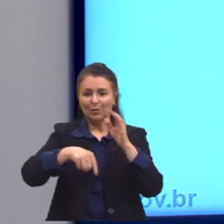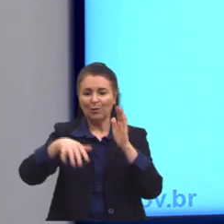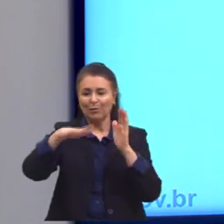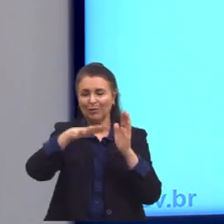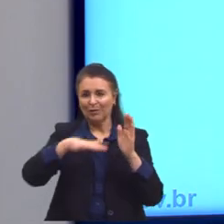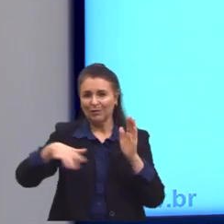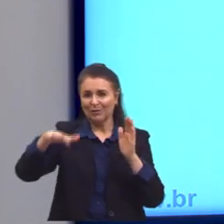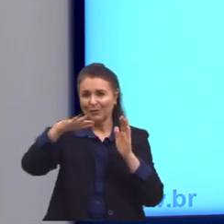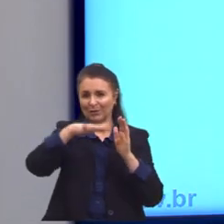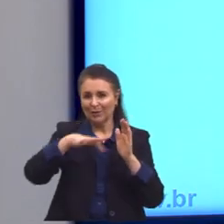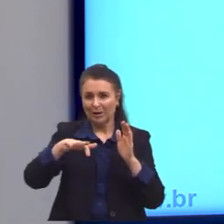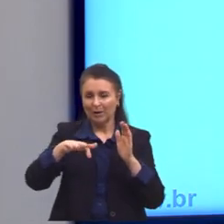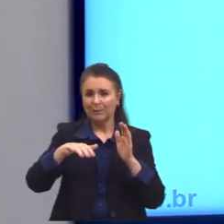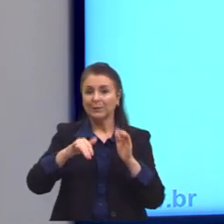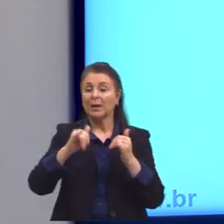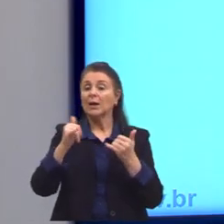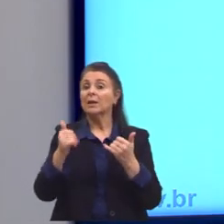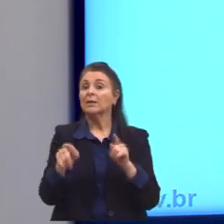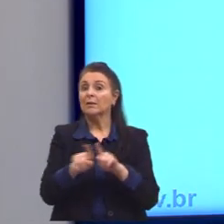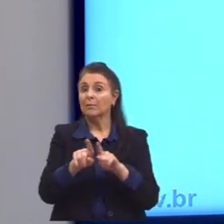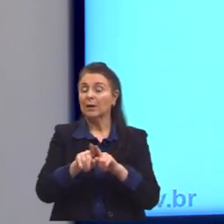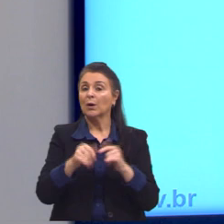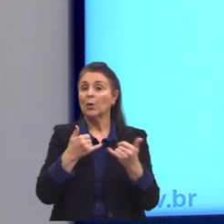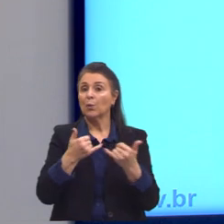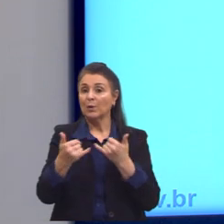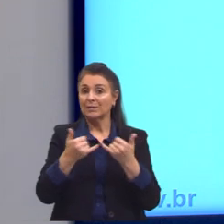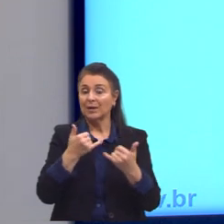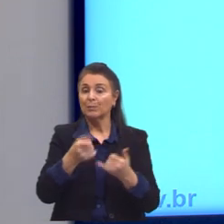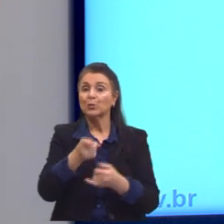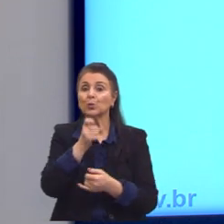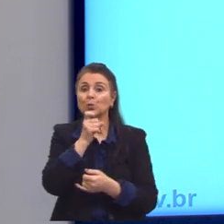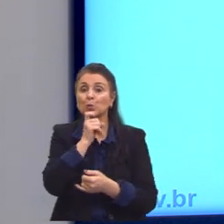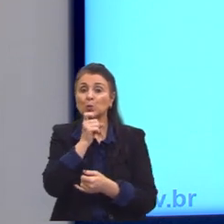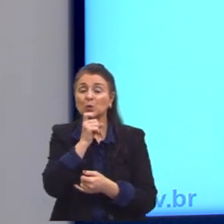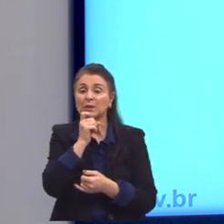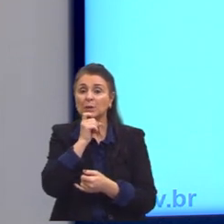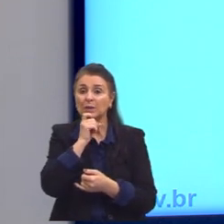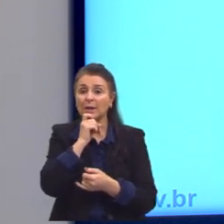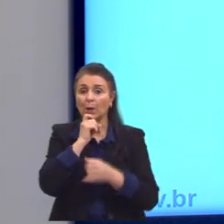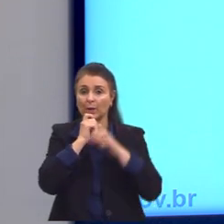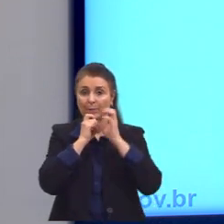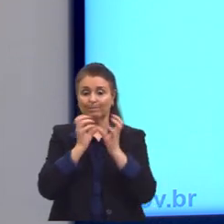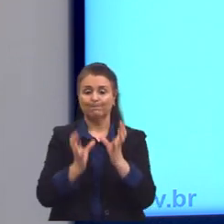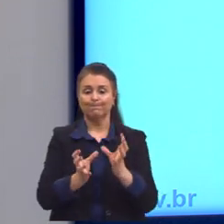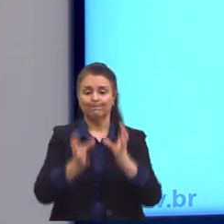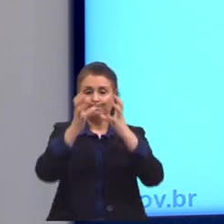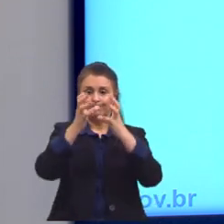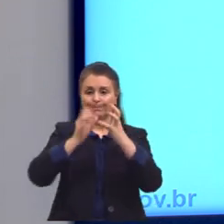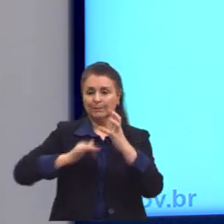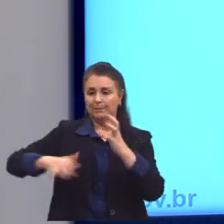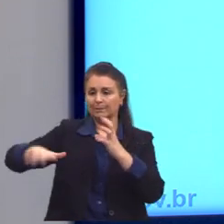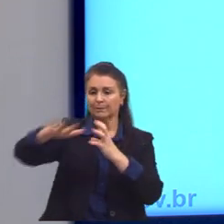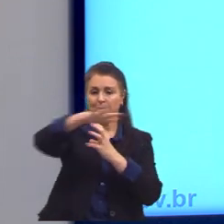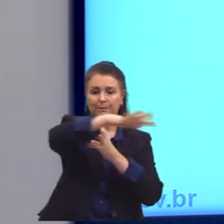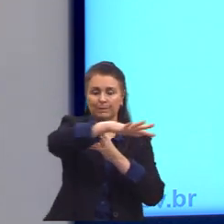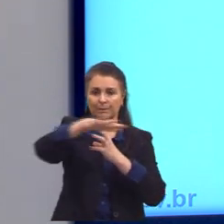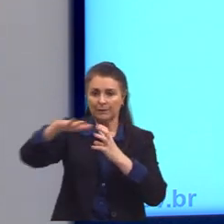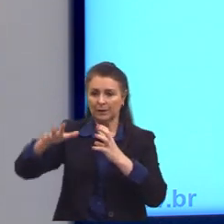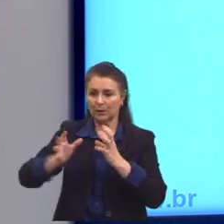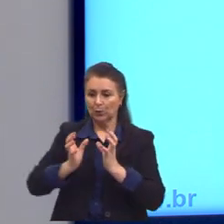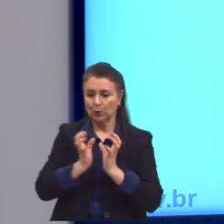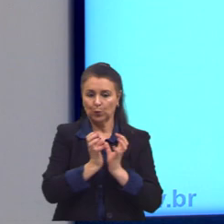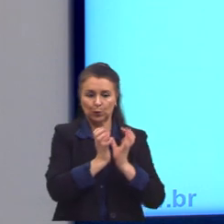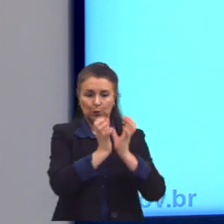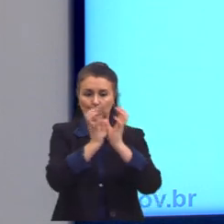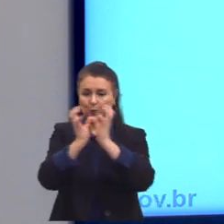e por último também um exemplo que a gente falou do gelo né a gente tem um iceberg o que que acontece com um iceberg né ele flutua